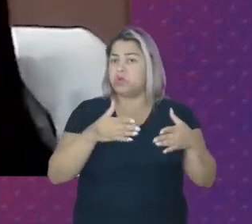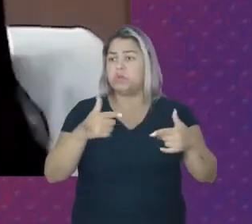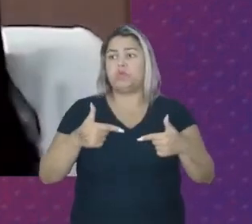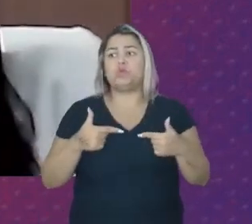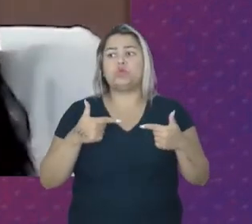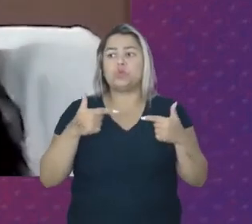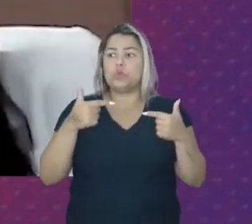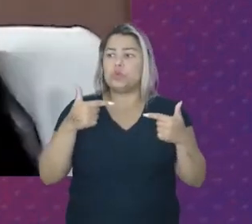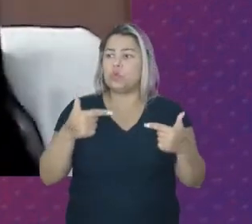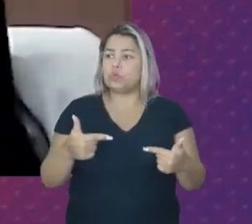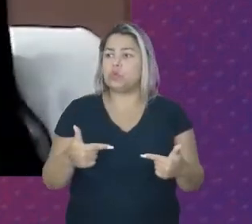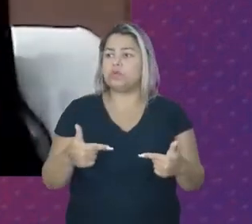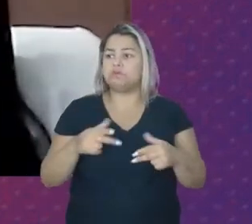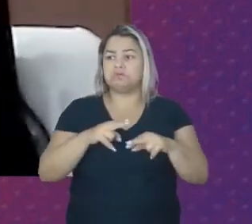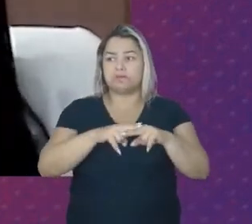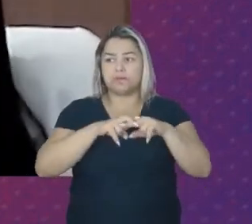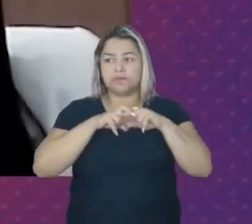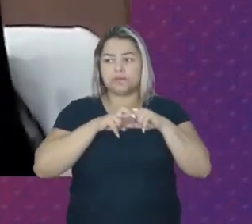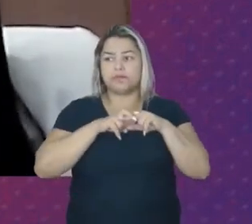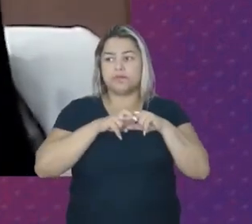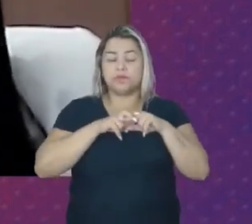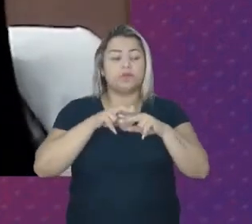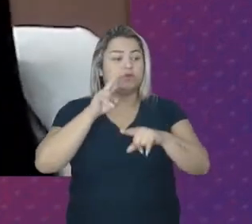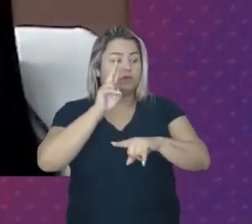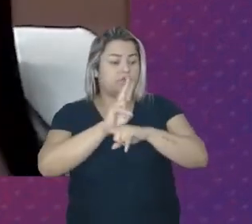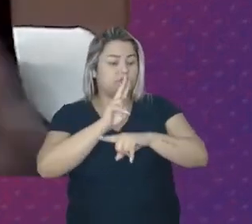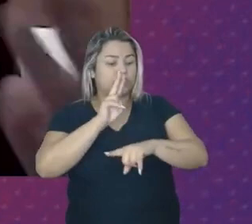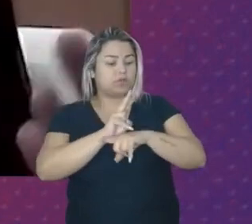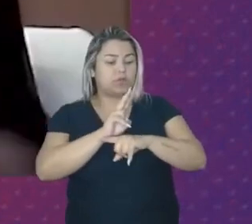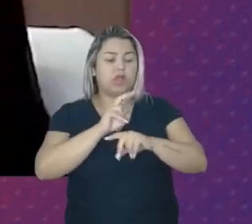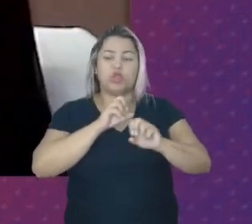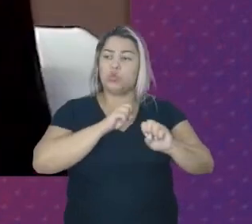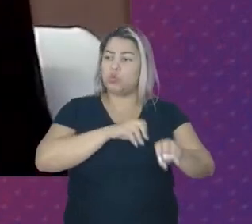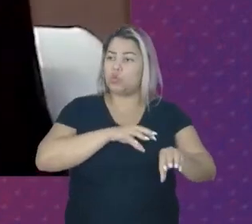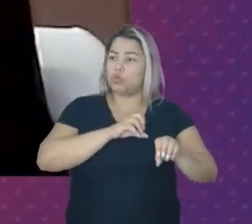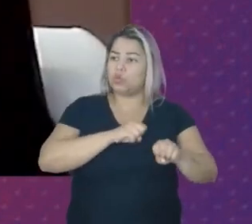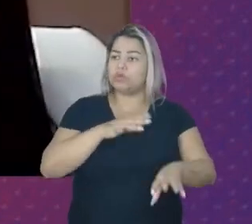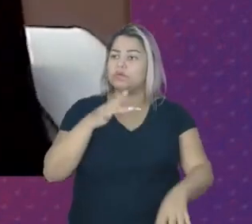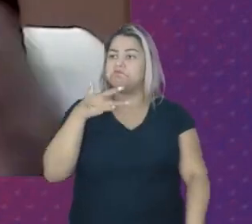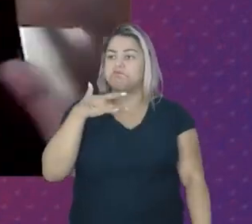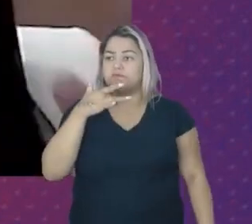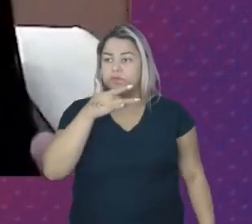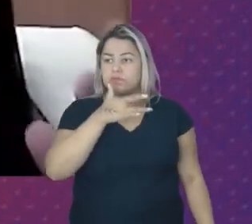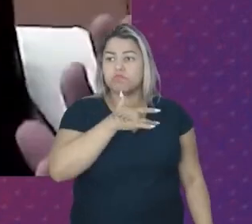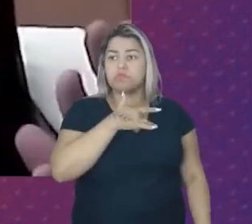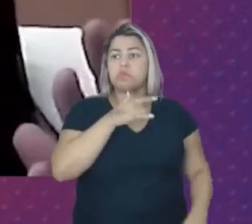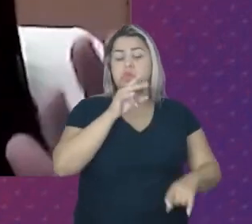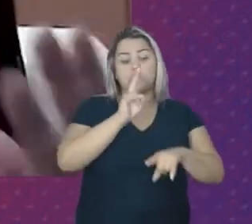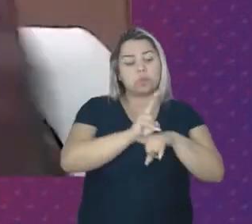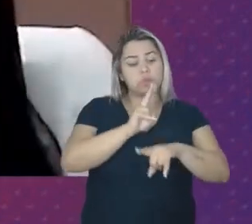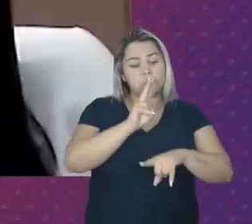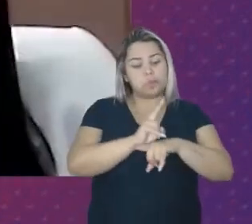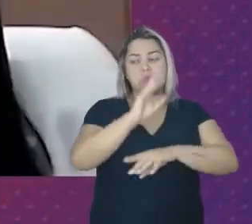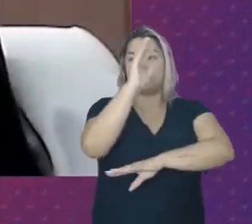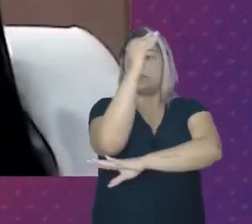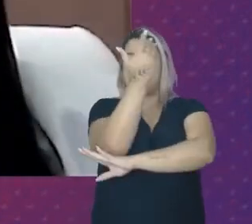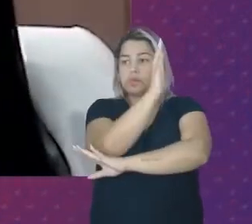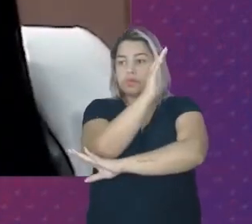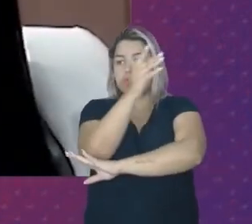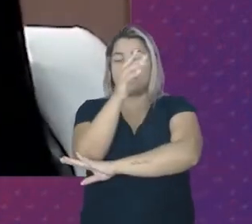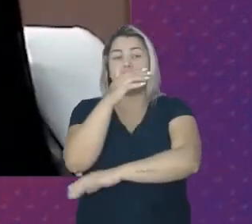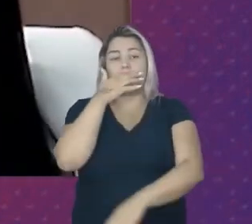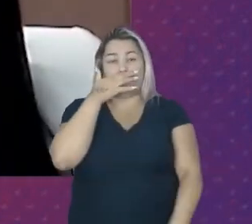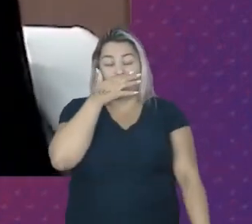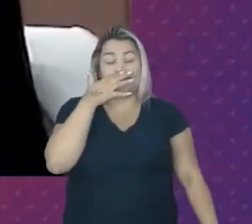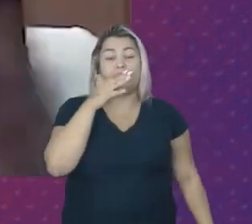luta pela defesa da educação, pela defesa da saúde, pela defesa do meio ambiente, da criança